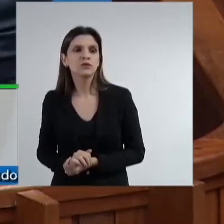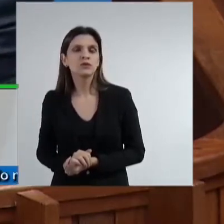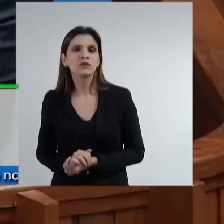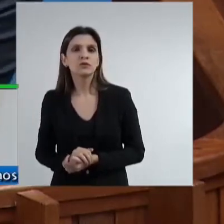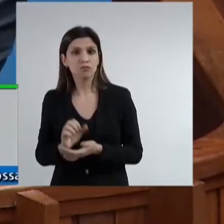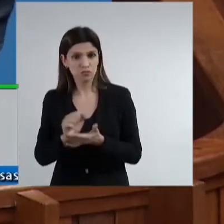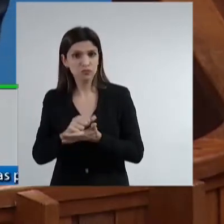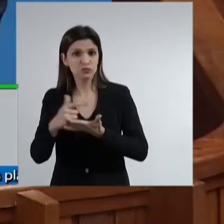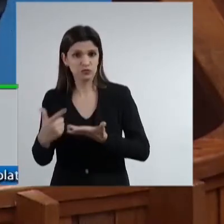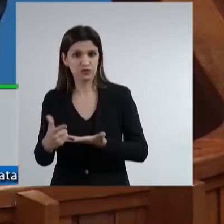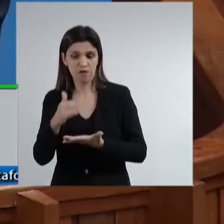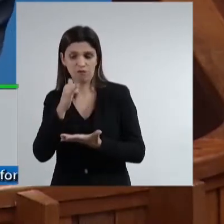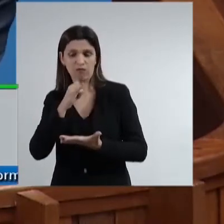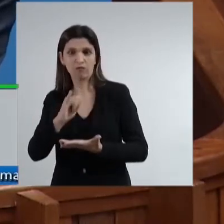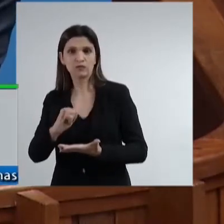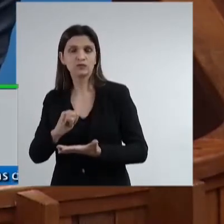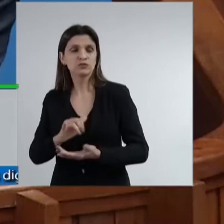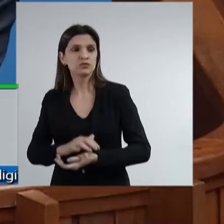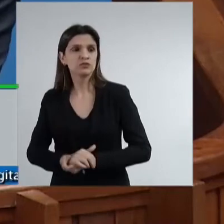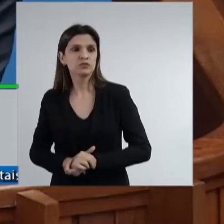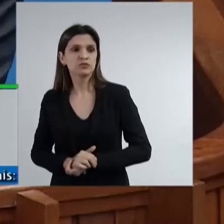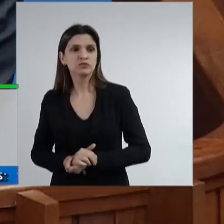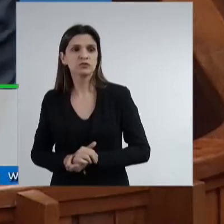fala, Estado tem